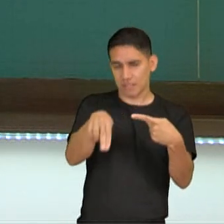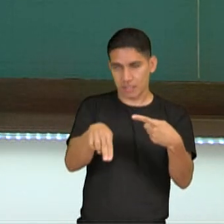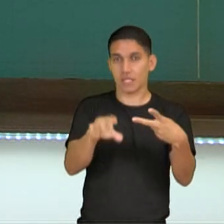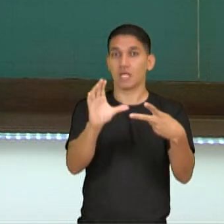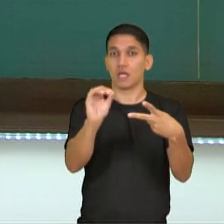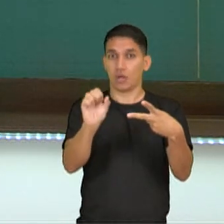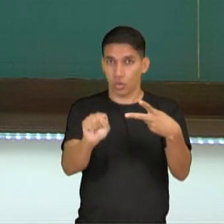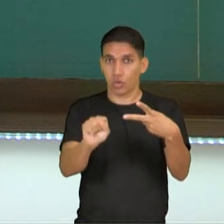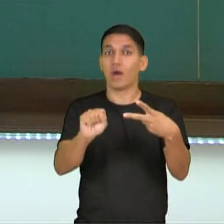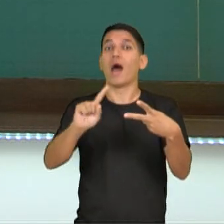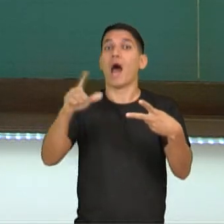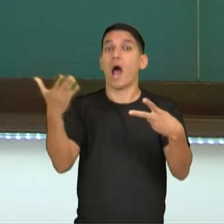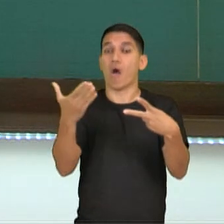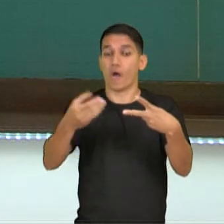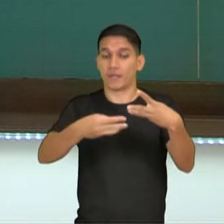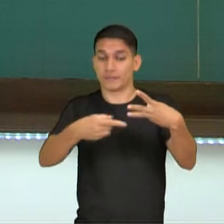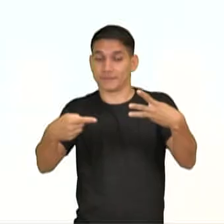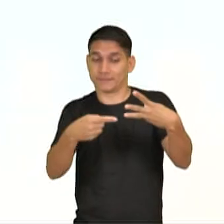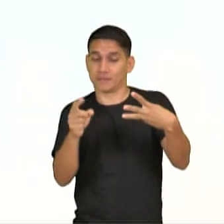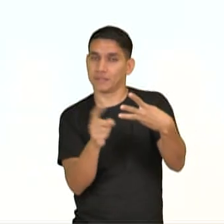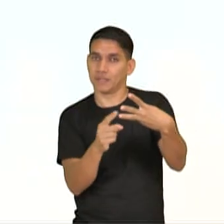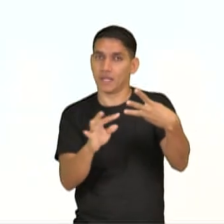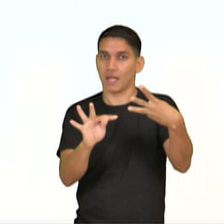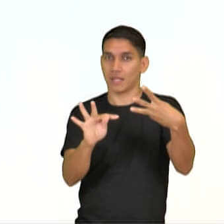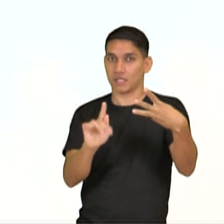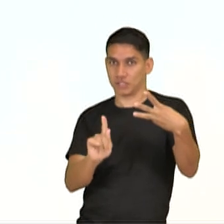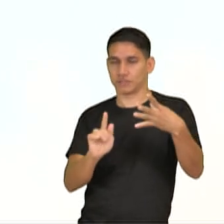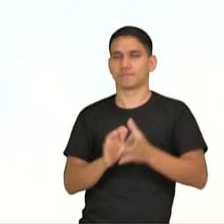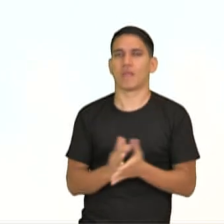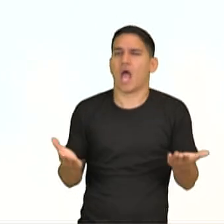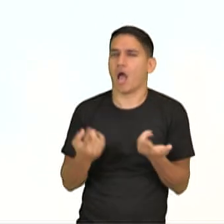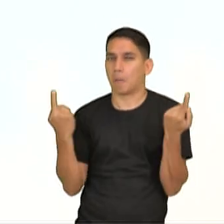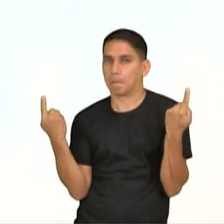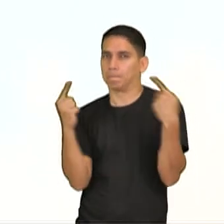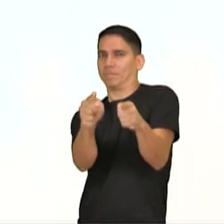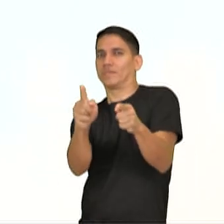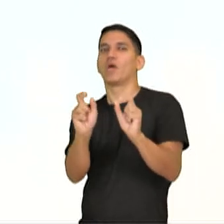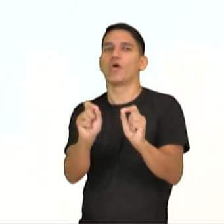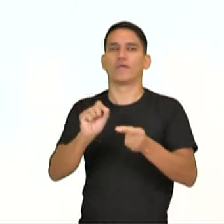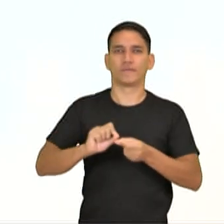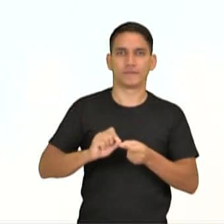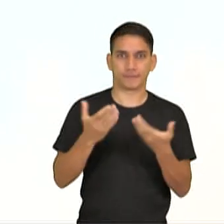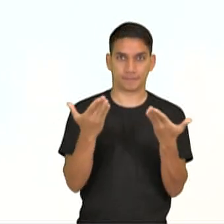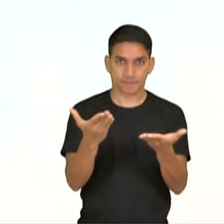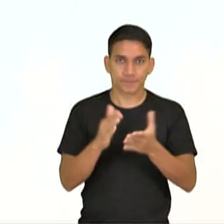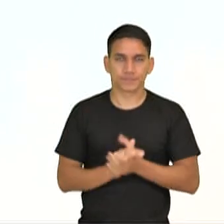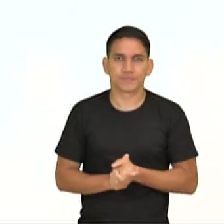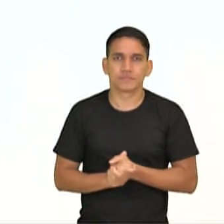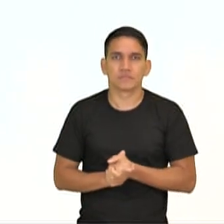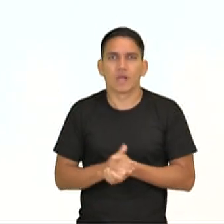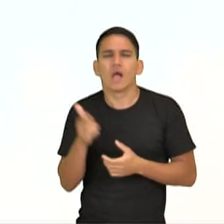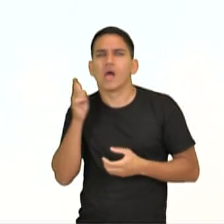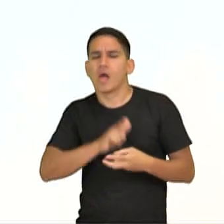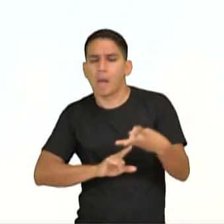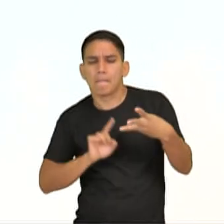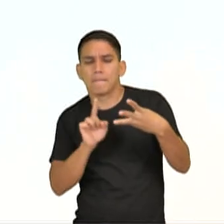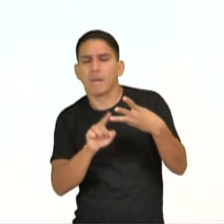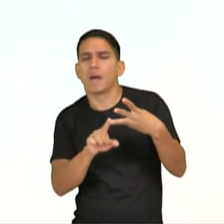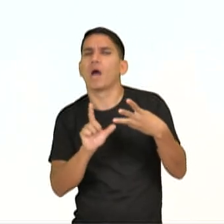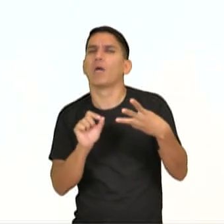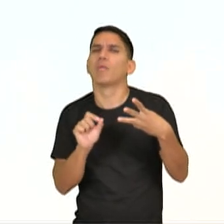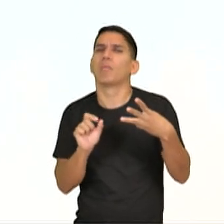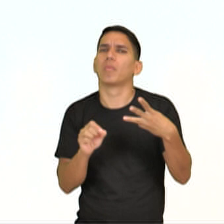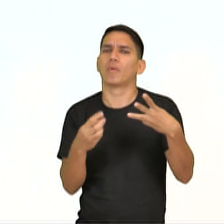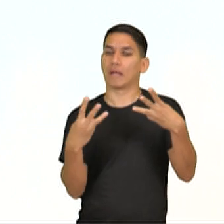com a tangente. E aí, é claro, né, eu vou deixar um desafio para vocês aqui, obtenha os valores da tangente de 30